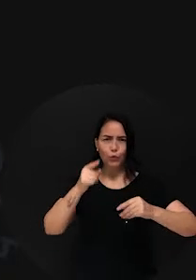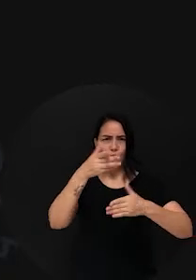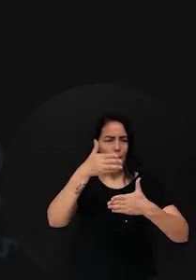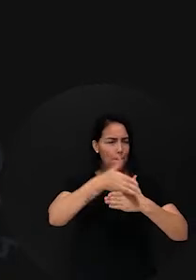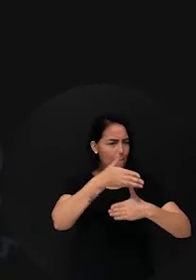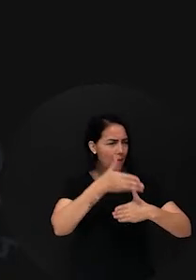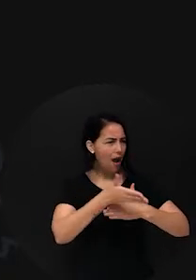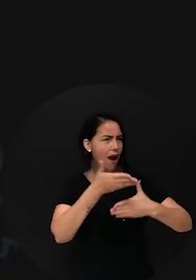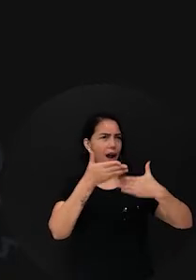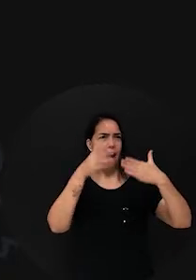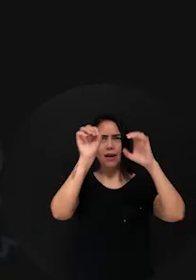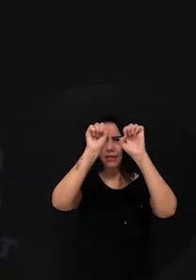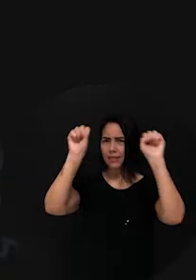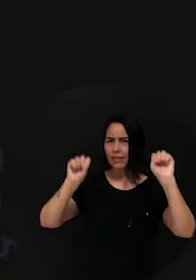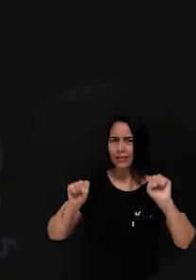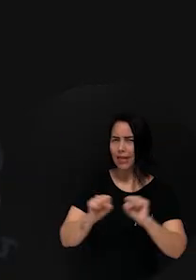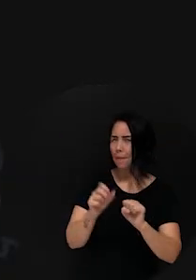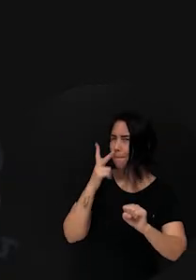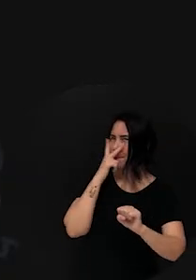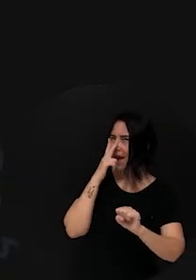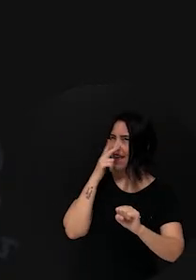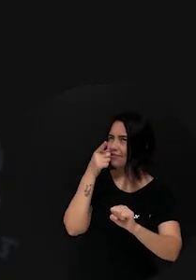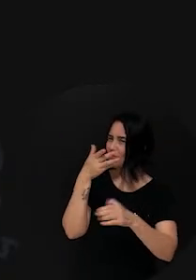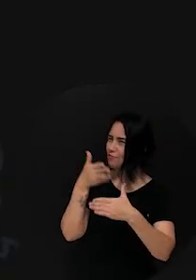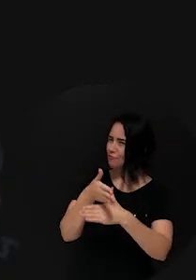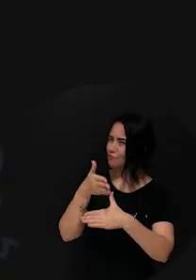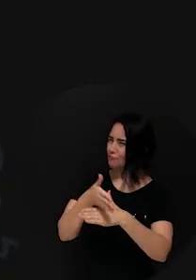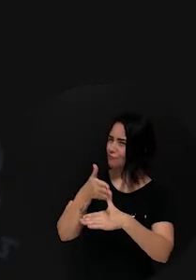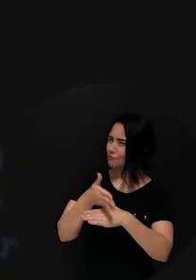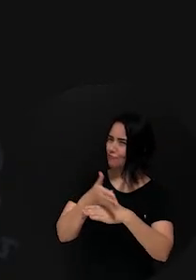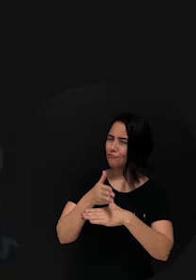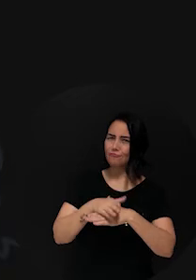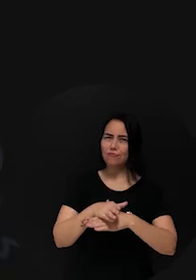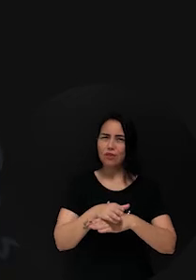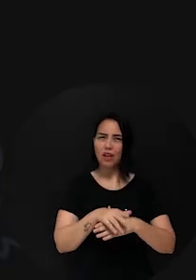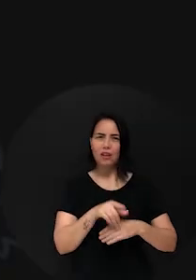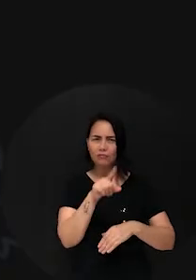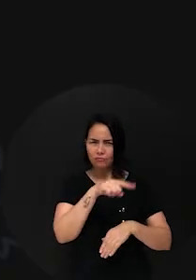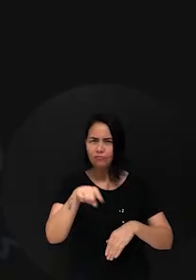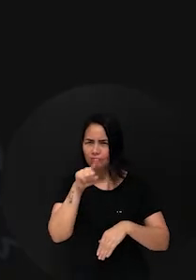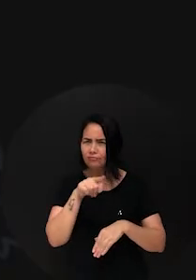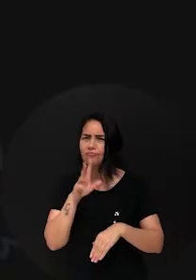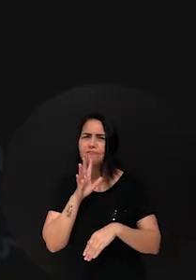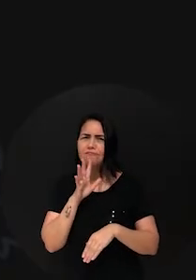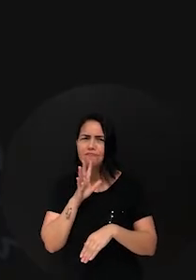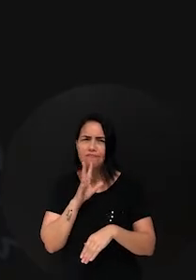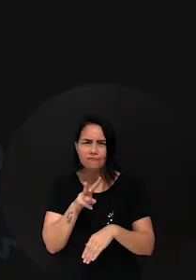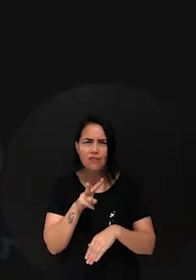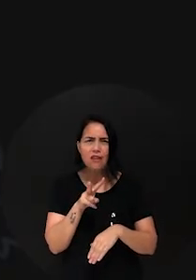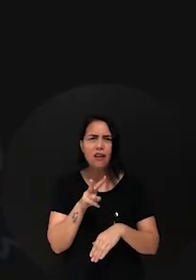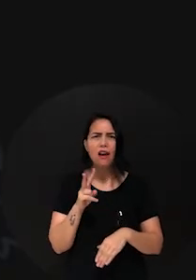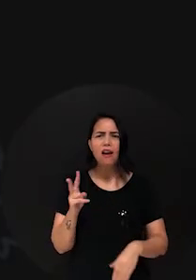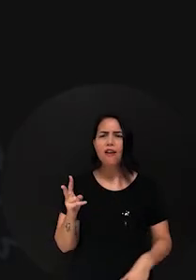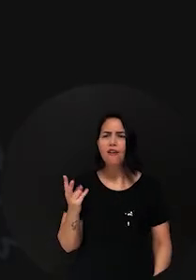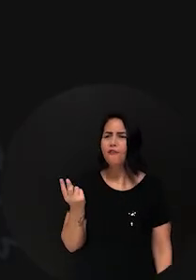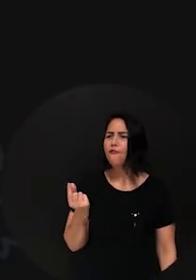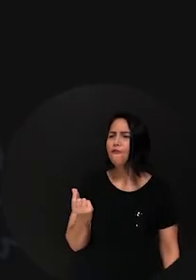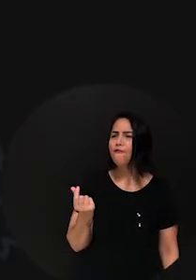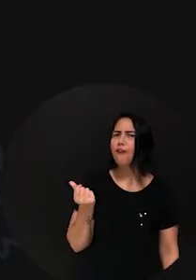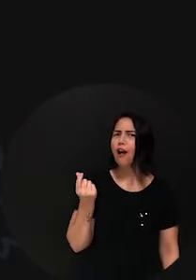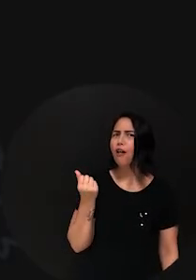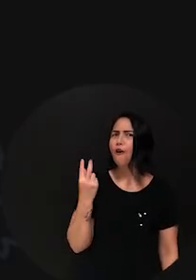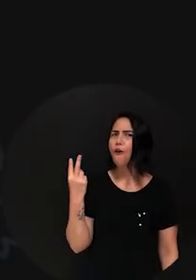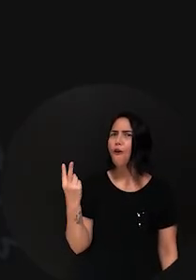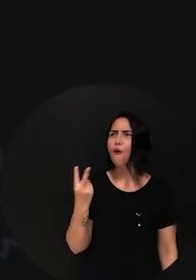sistema estilo conservatório, tá? Que qualquer um que for pesquisar vai ver que o valor disso aí é um valor bem